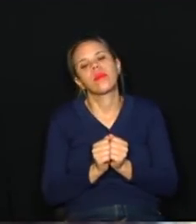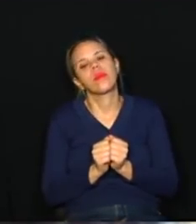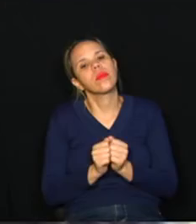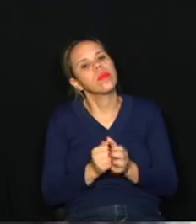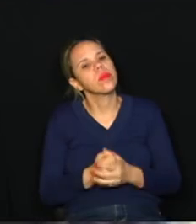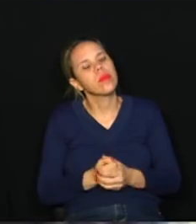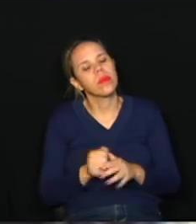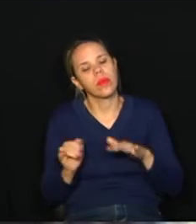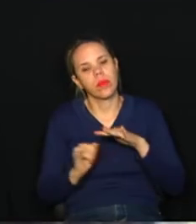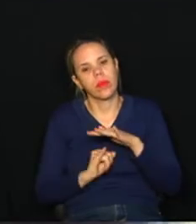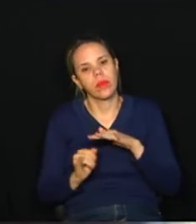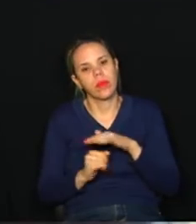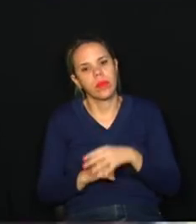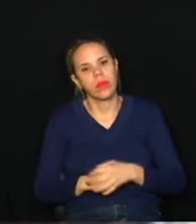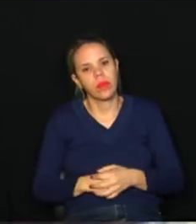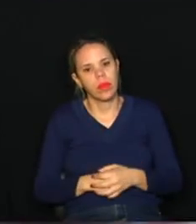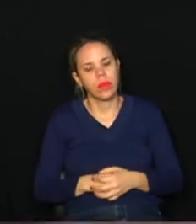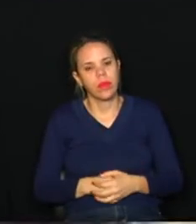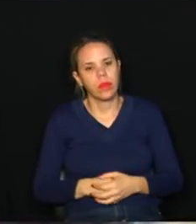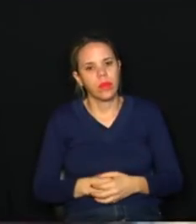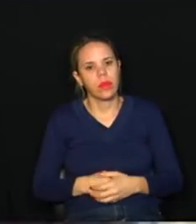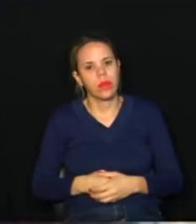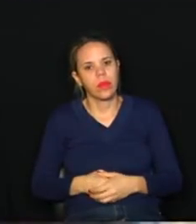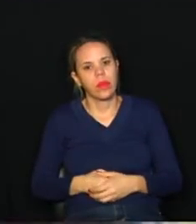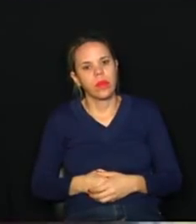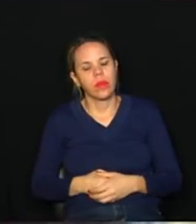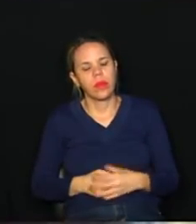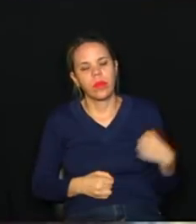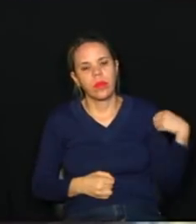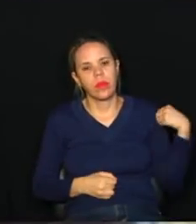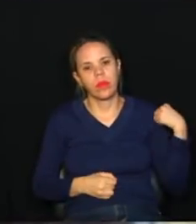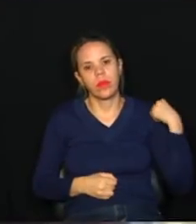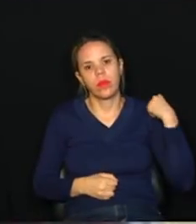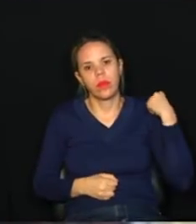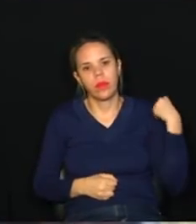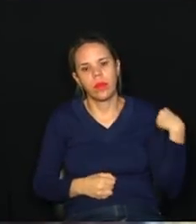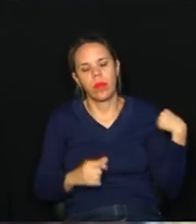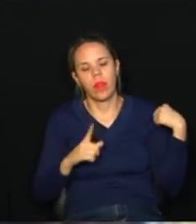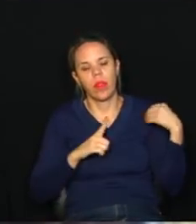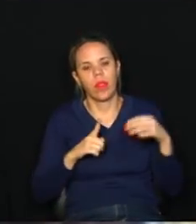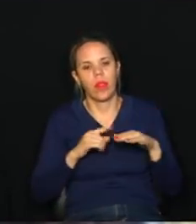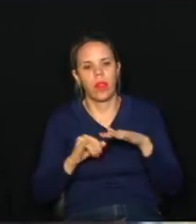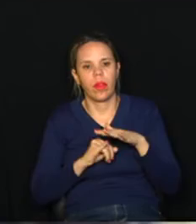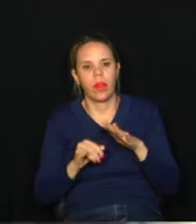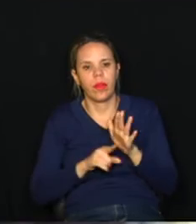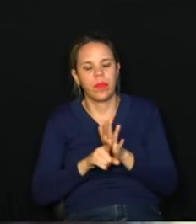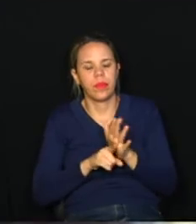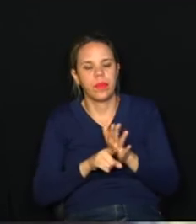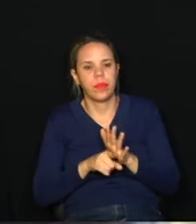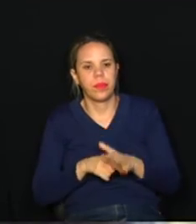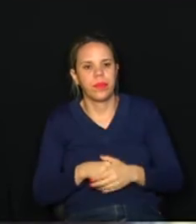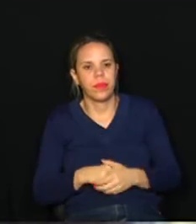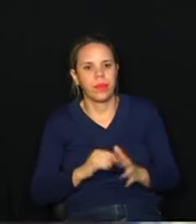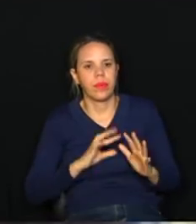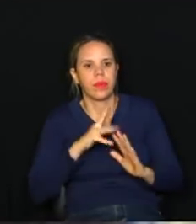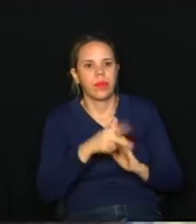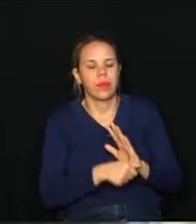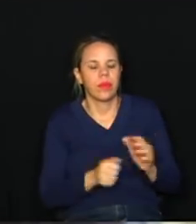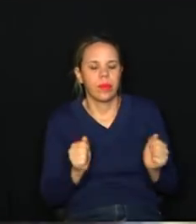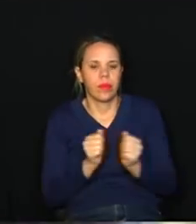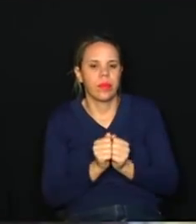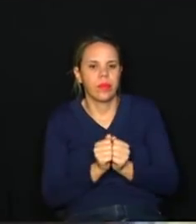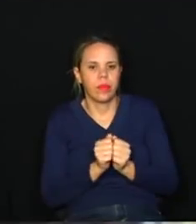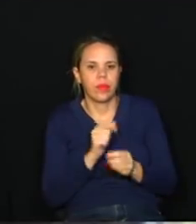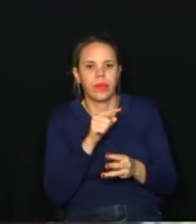uma instituição dizendo, agora vamos ter um super instituto de pesquisa em meio ambiente, juntando